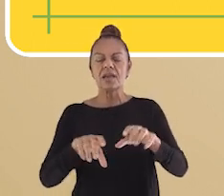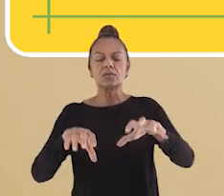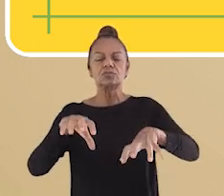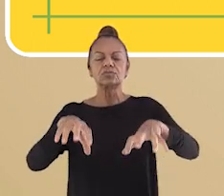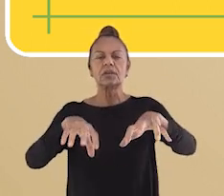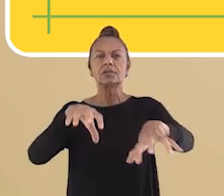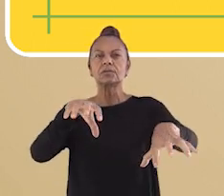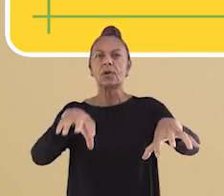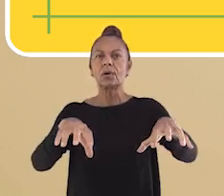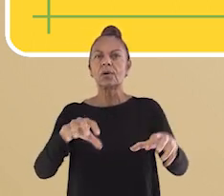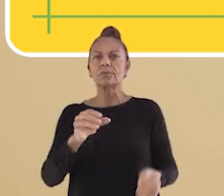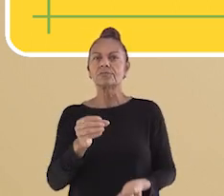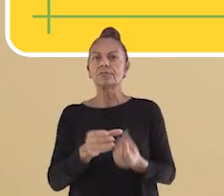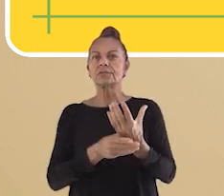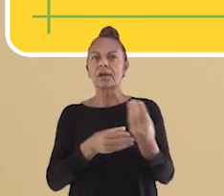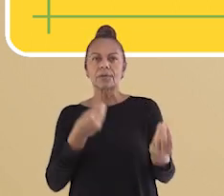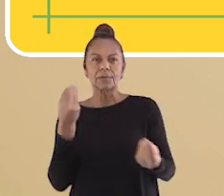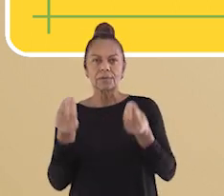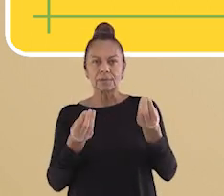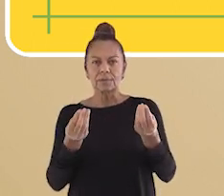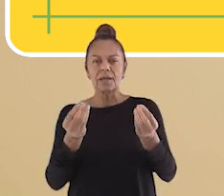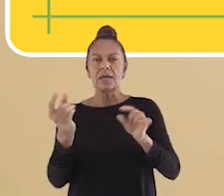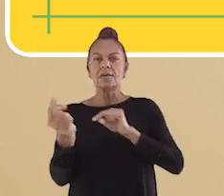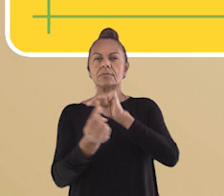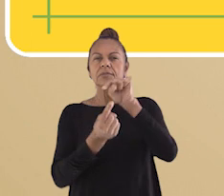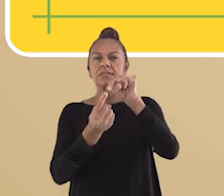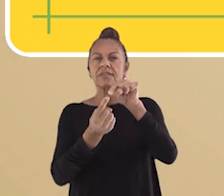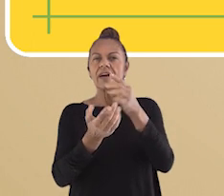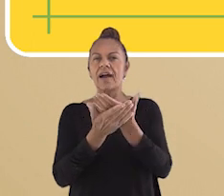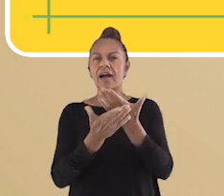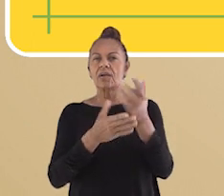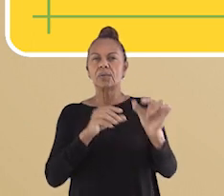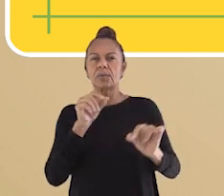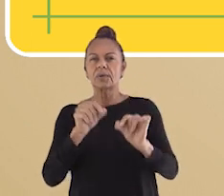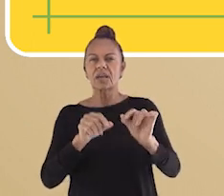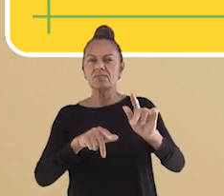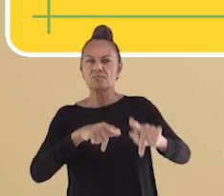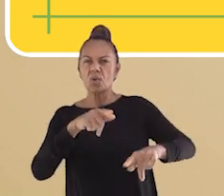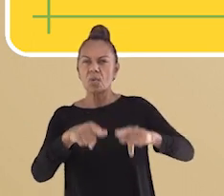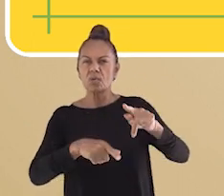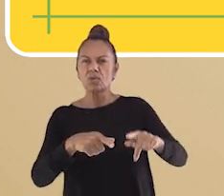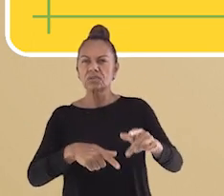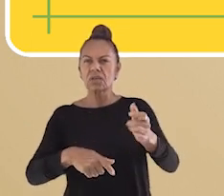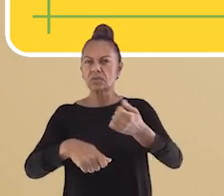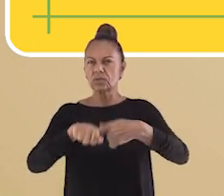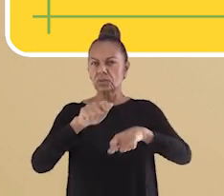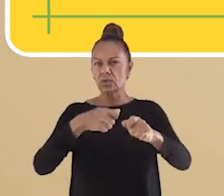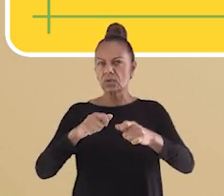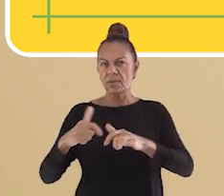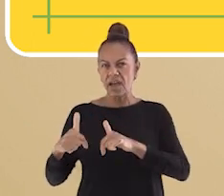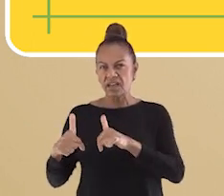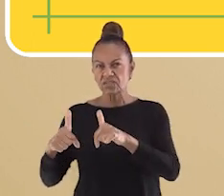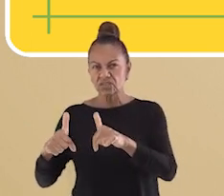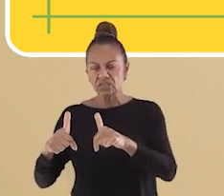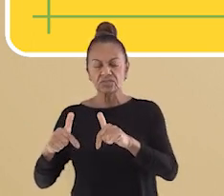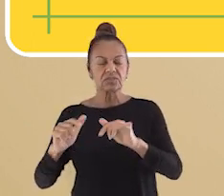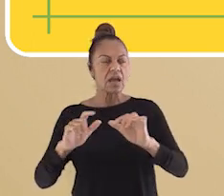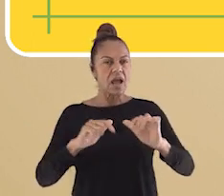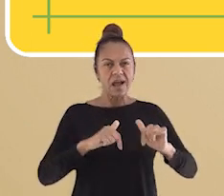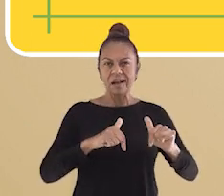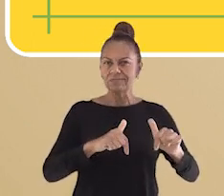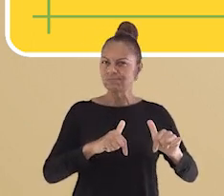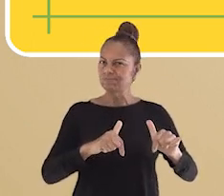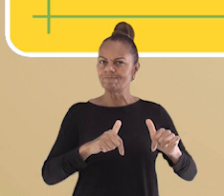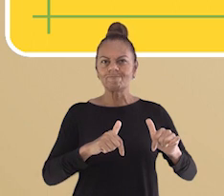constroem. O objetivo da aula é entender o que é população economicamente ativa e não ativa e